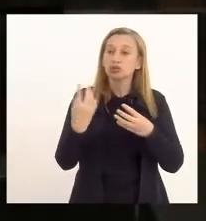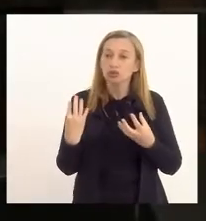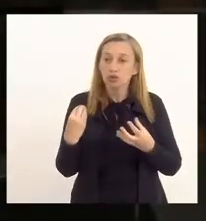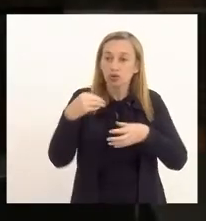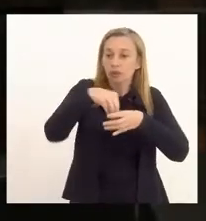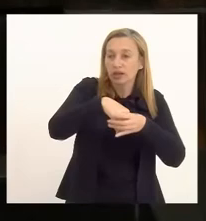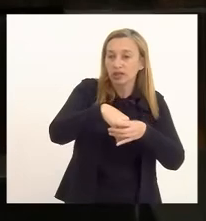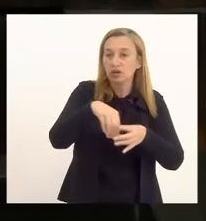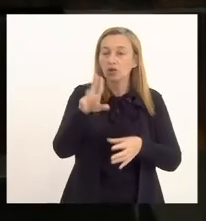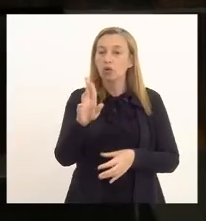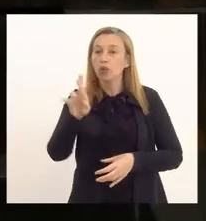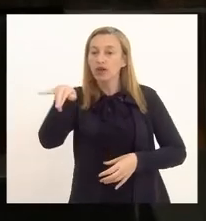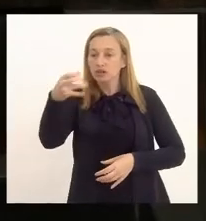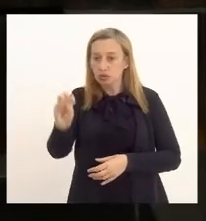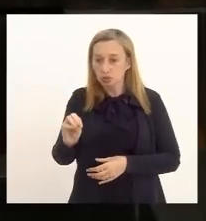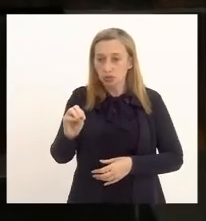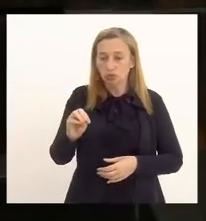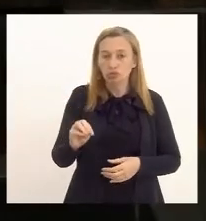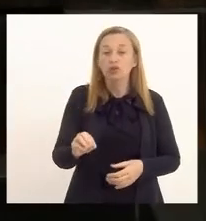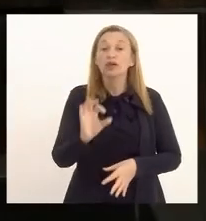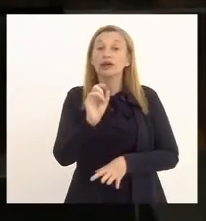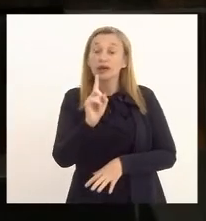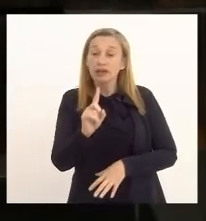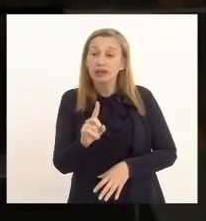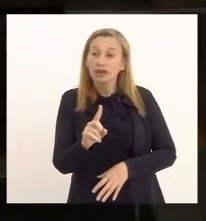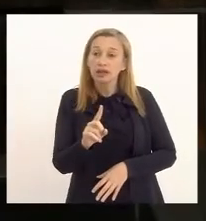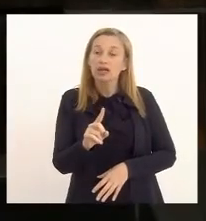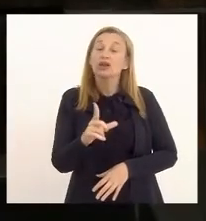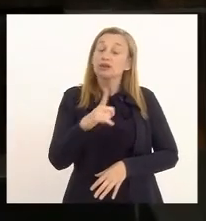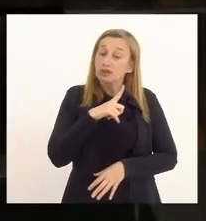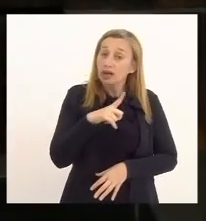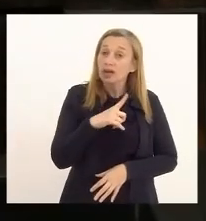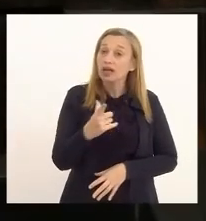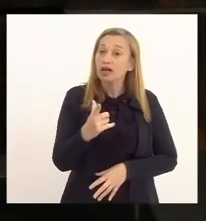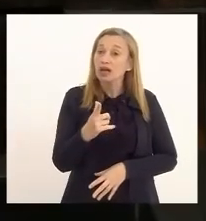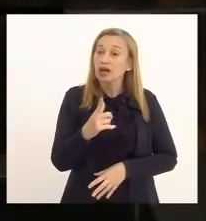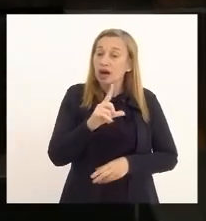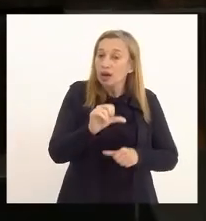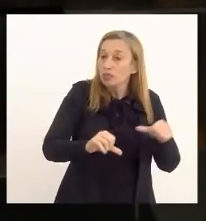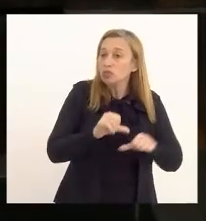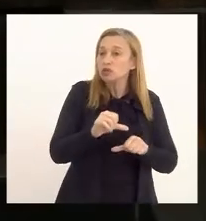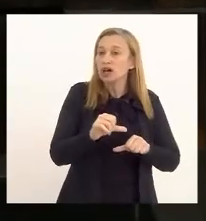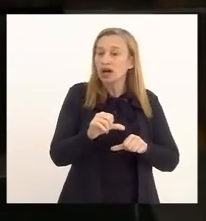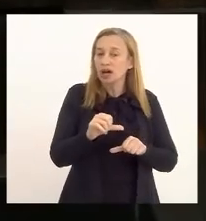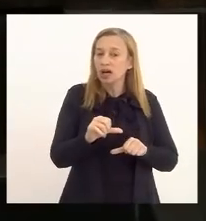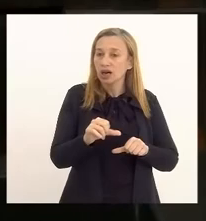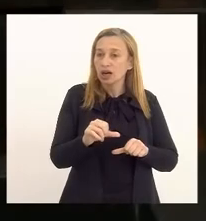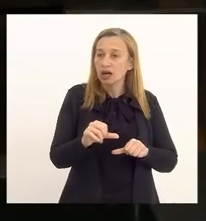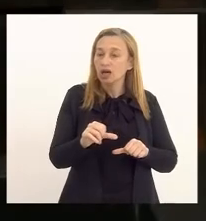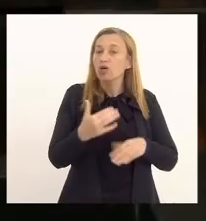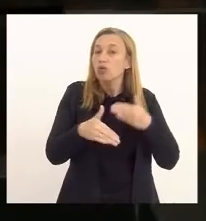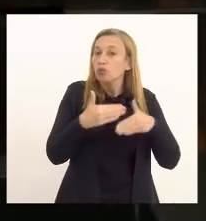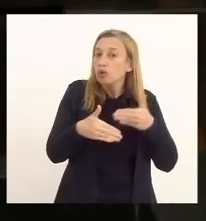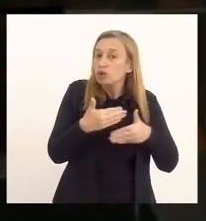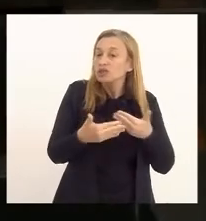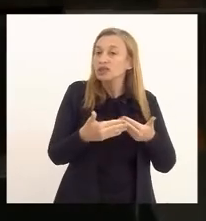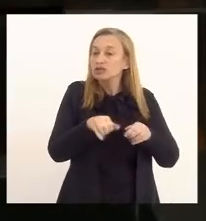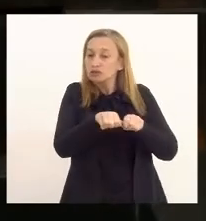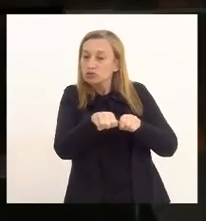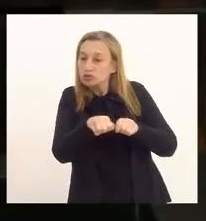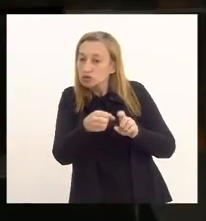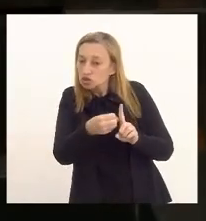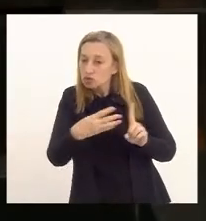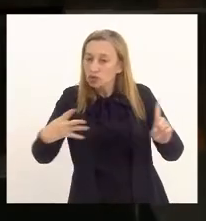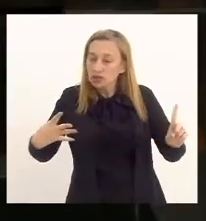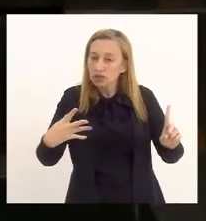da UESO pela UERJ, que de alguma forma tende a mudar o eixo do nosso processo de expansão do